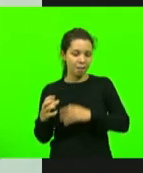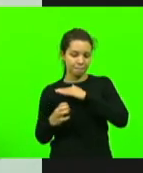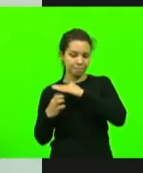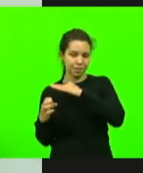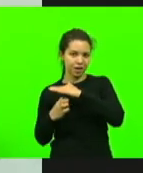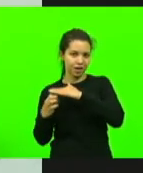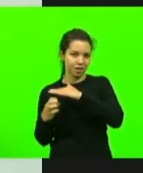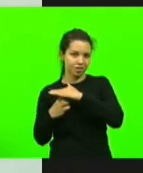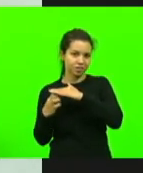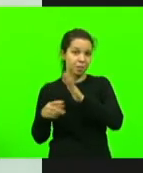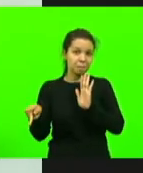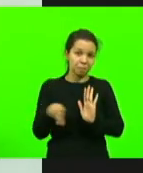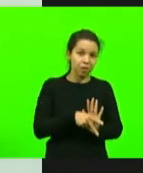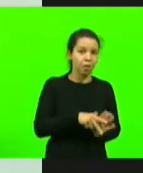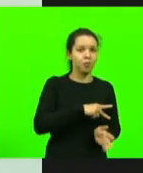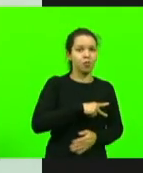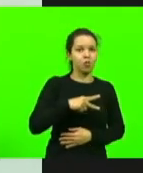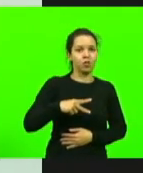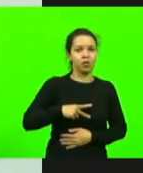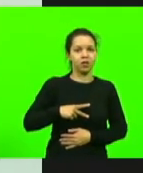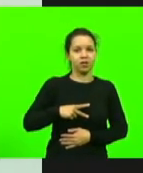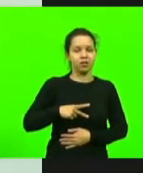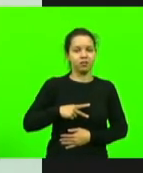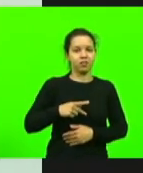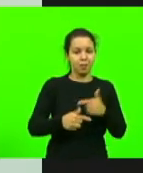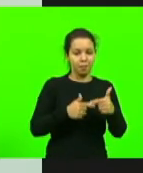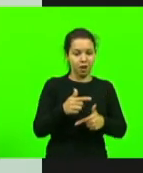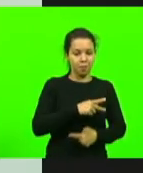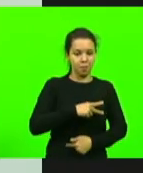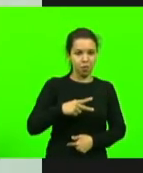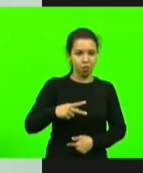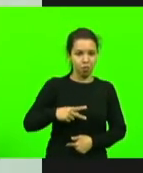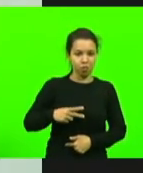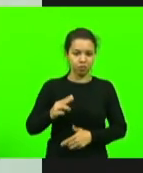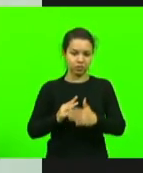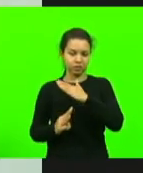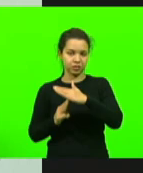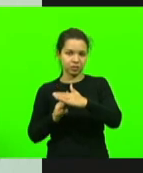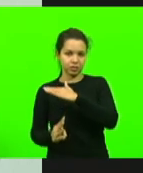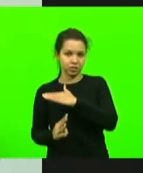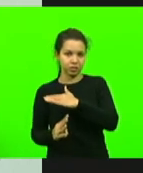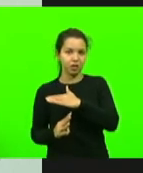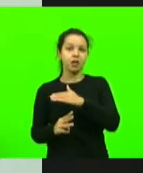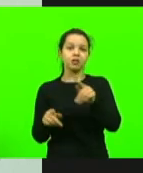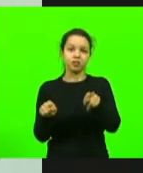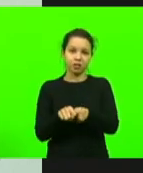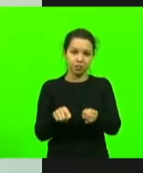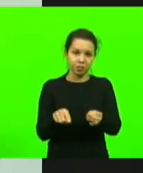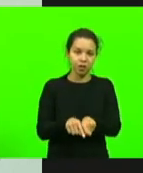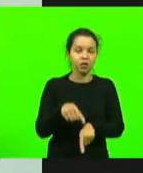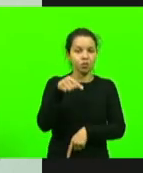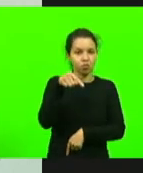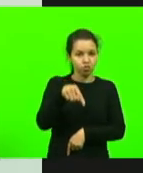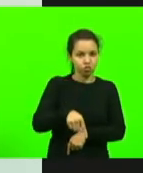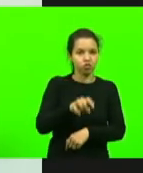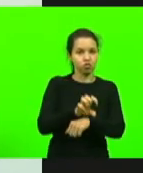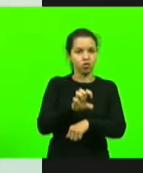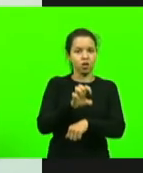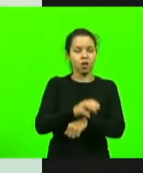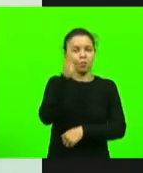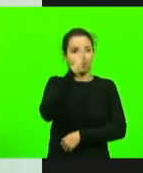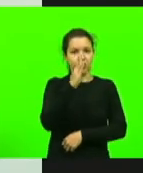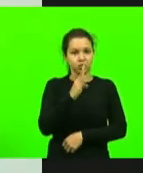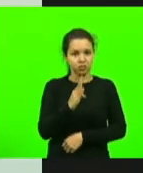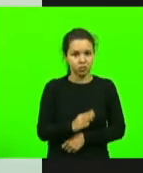terceiriza serviços o corpo transforma o estado brasileiro em estado liberal EA